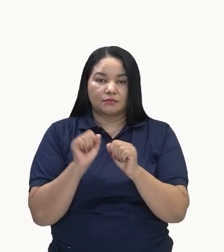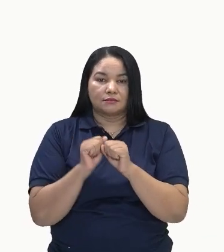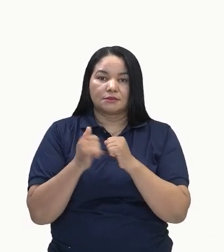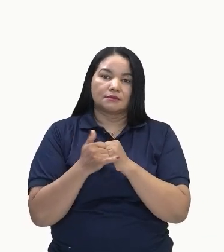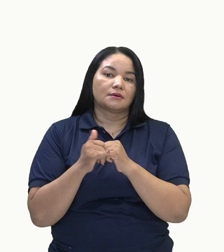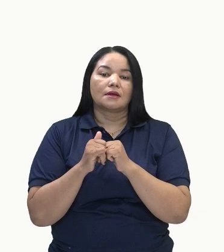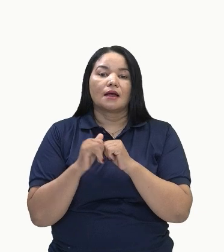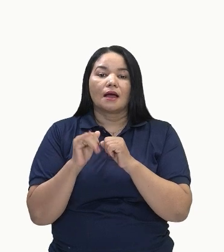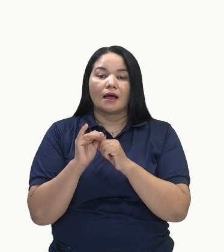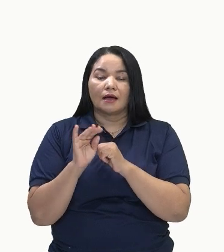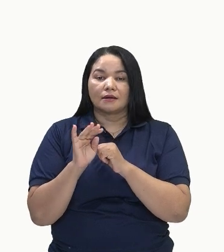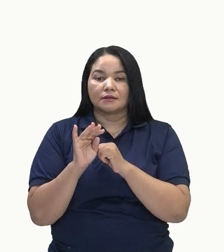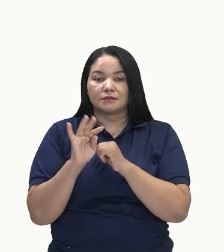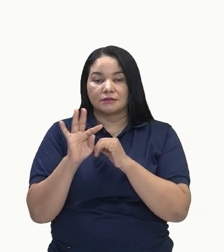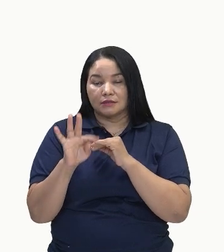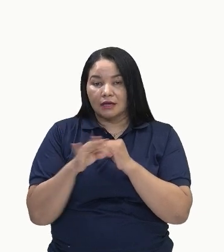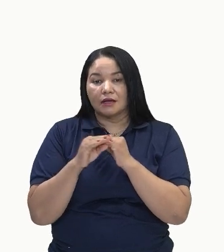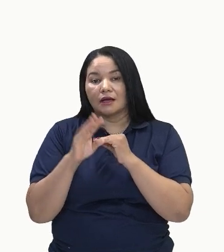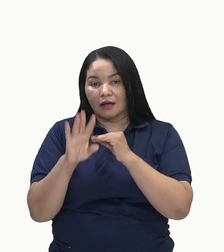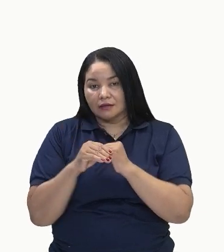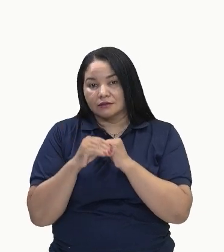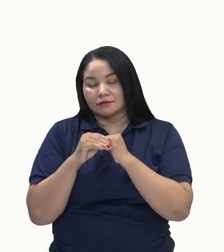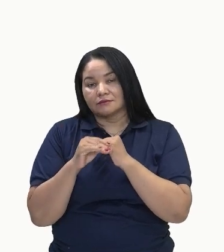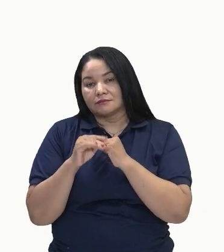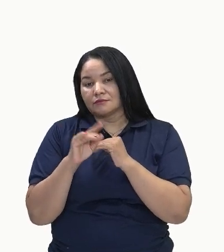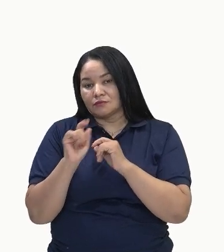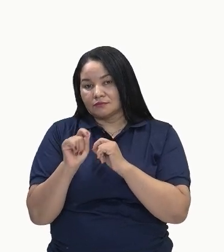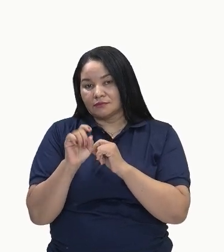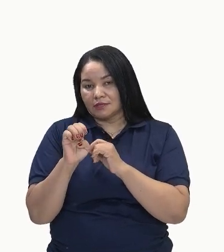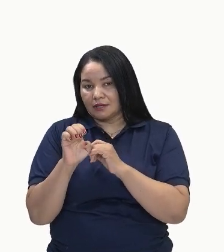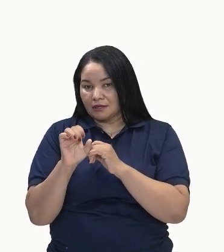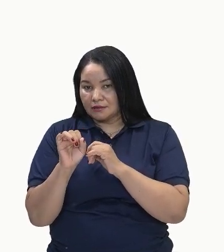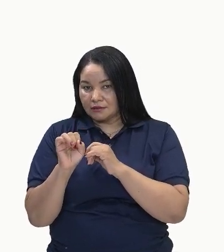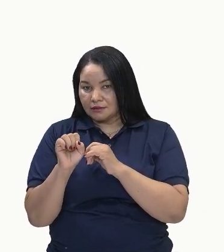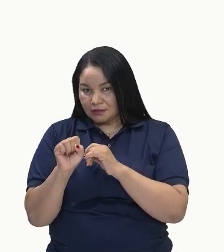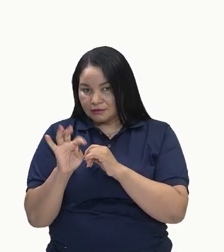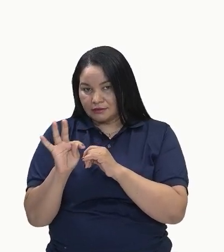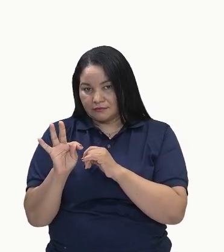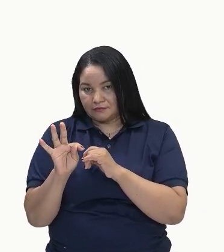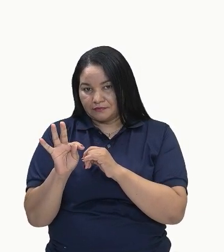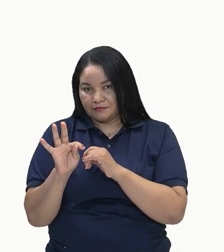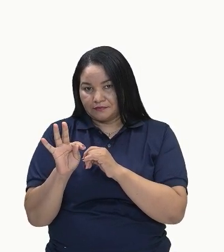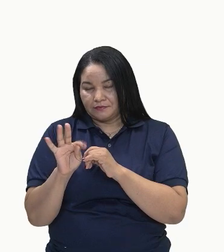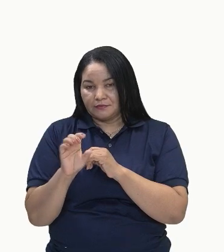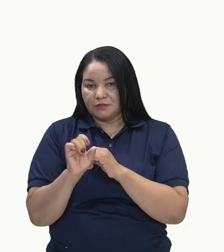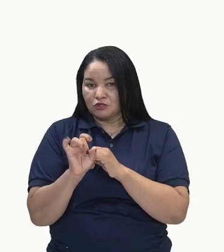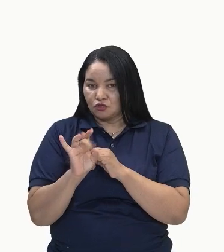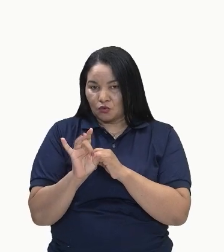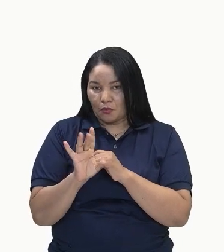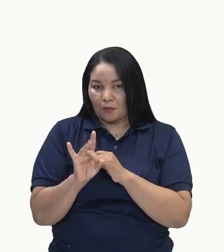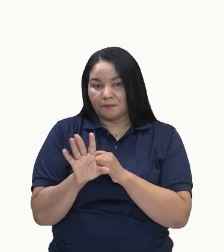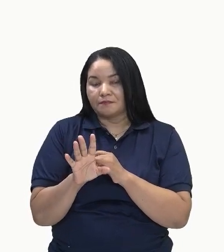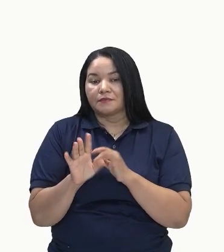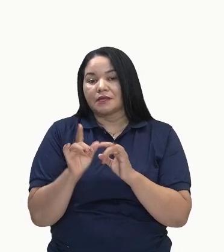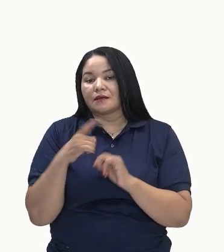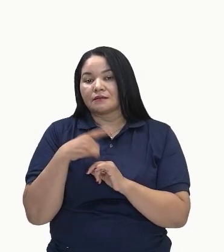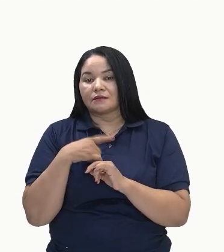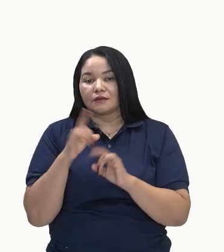E. Então, eu só vou acrescentar EST, ficando largest. No final das contas, eu vou ter,